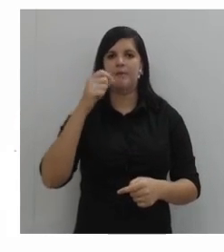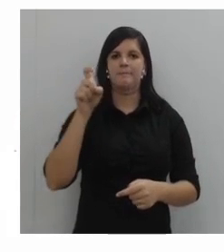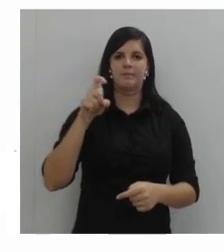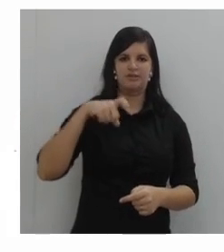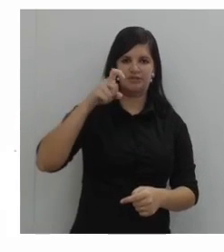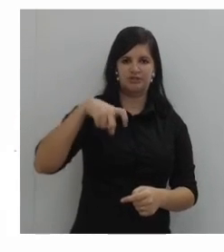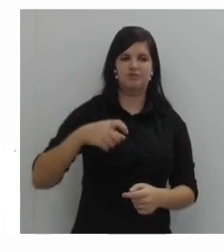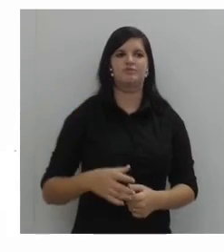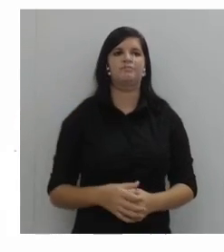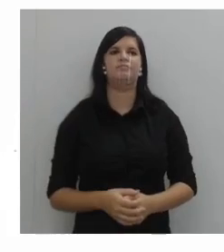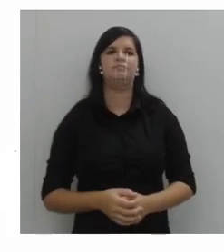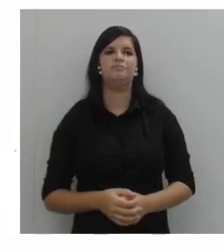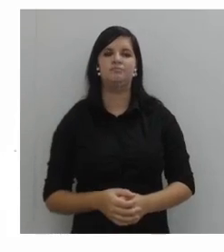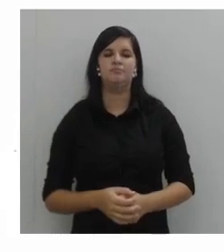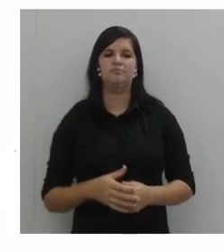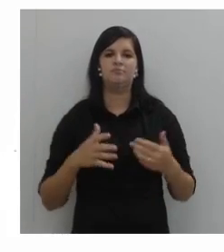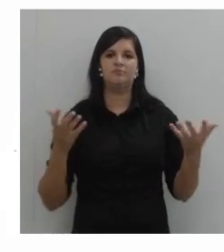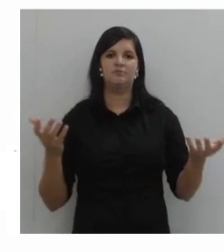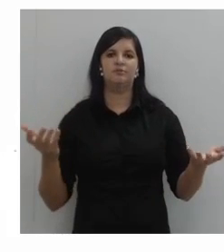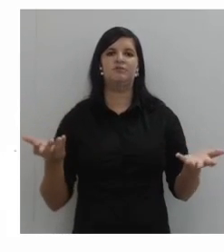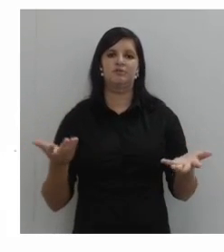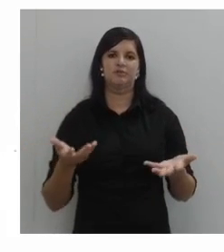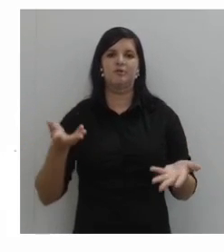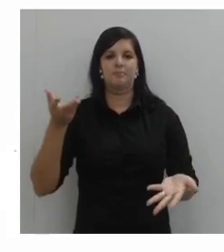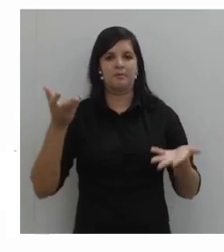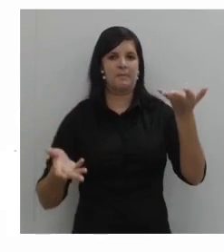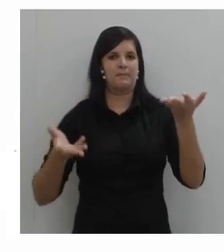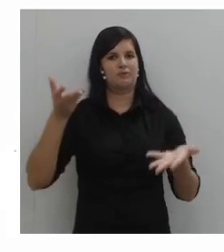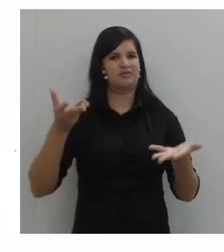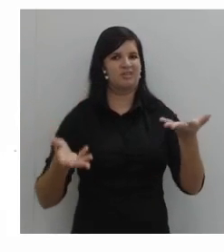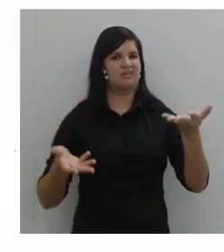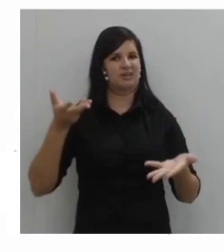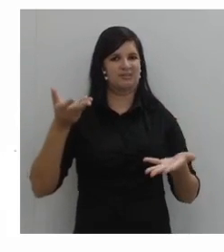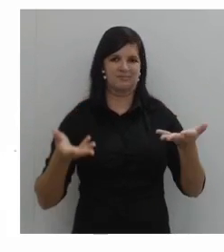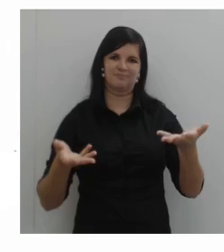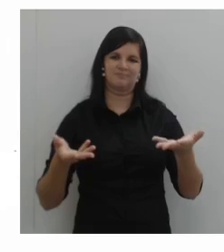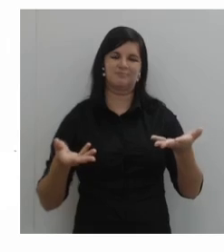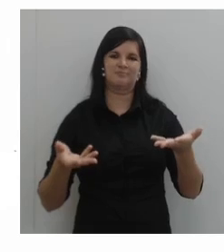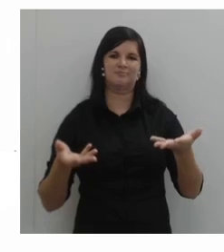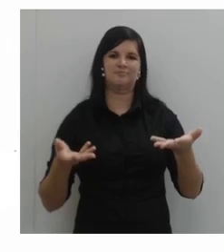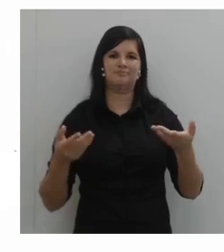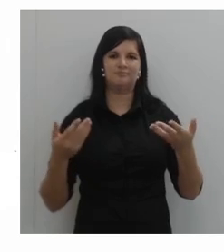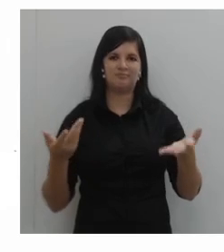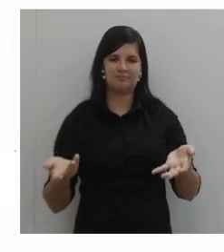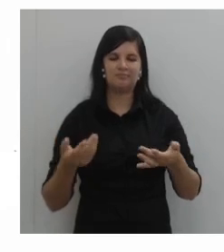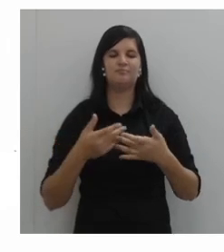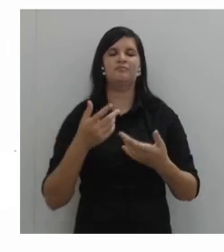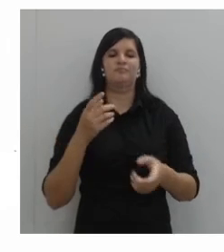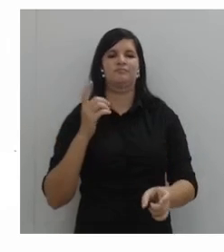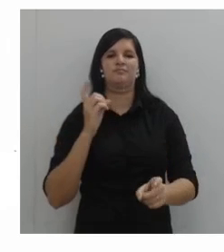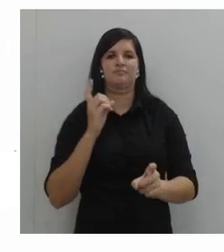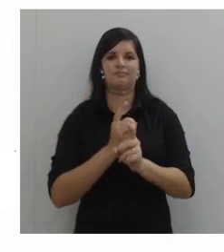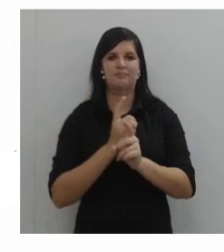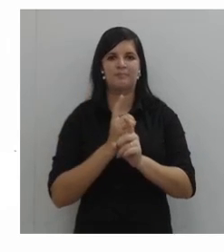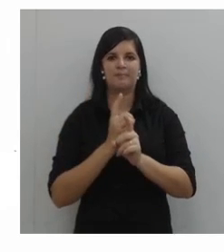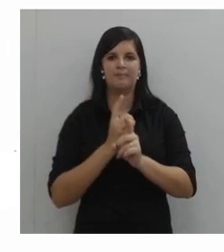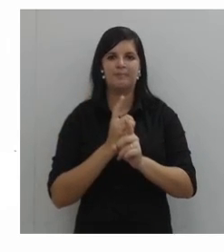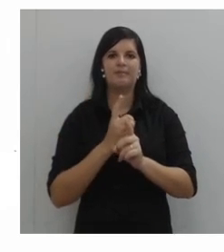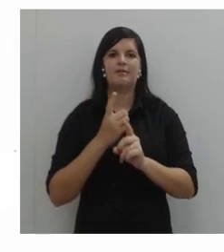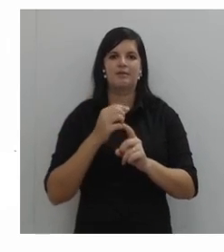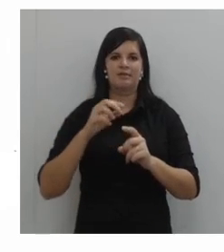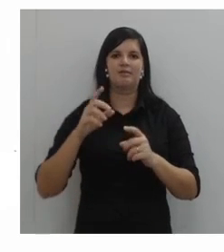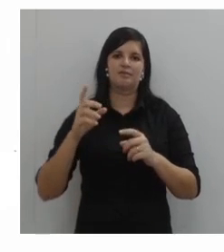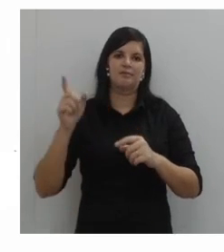para x. E aí nós temos uma proporção, né? A gente já viu aqui que eu estou tendo uma proporcionalidade. São